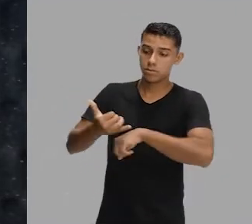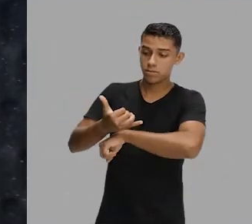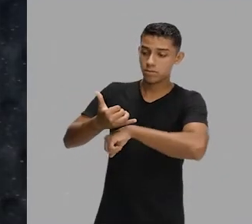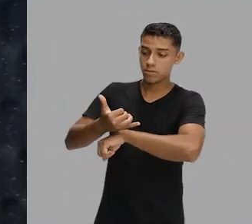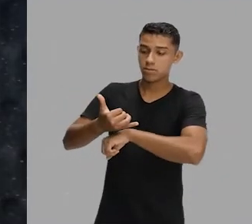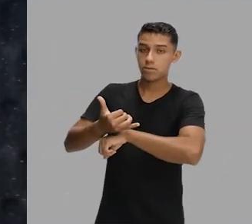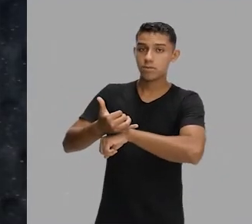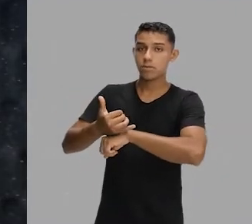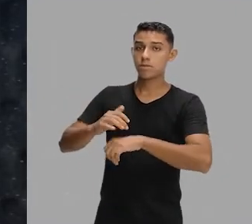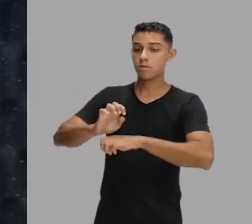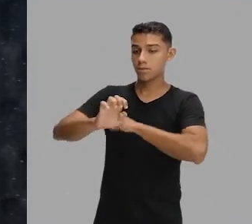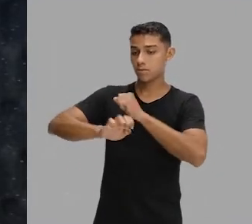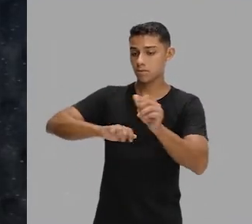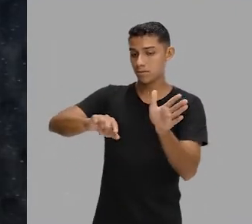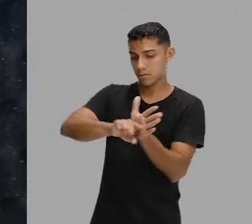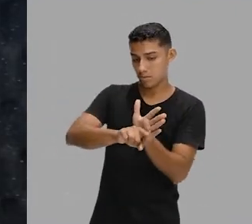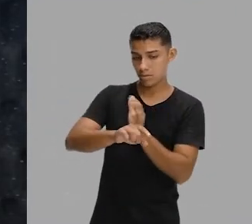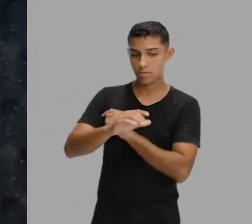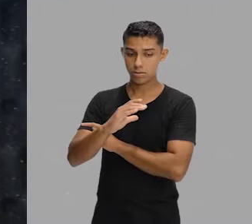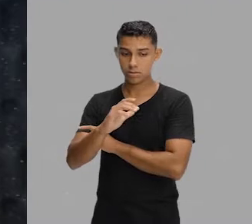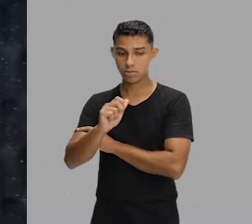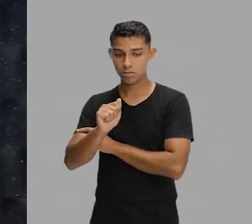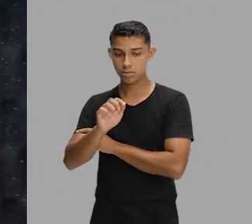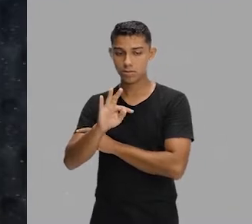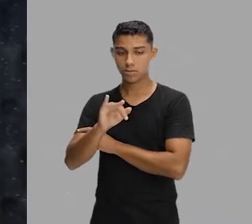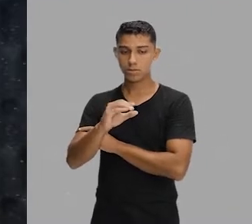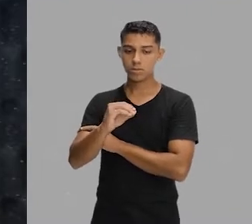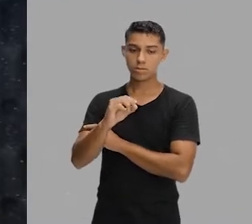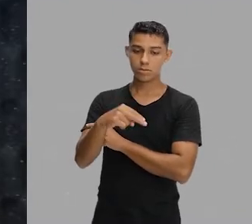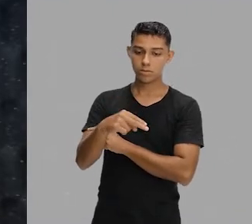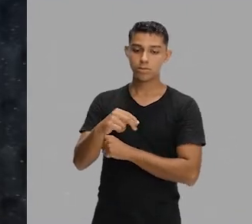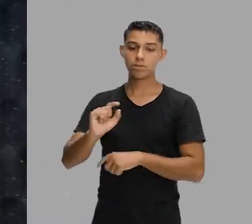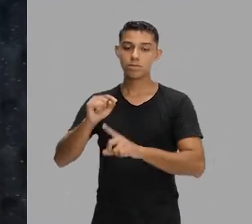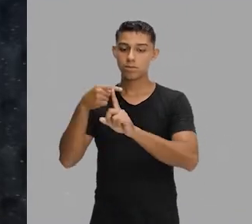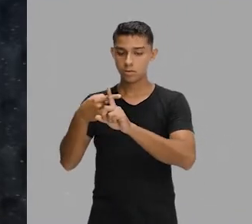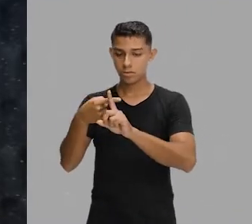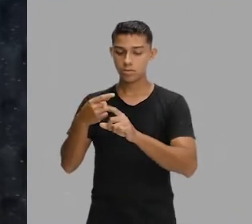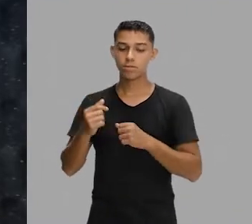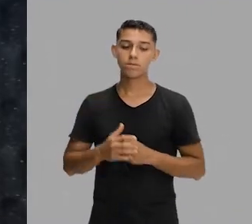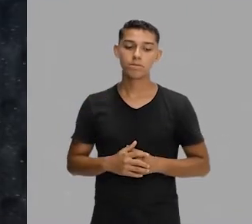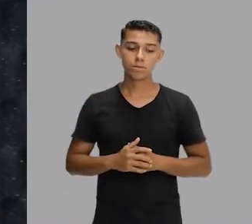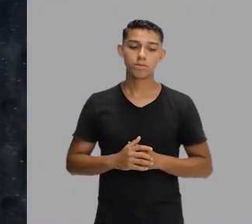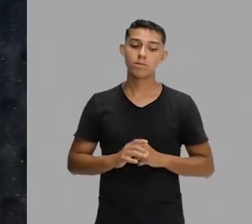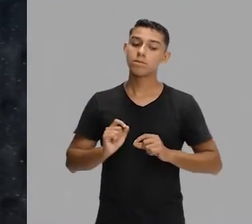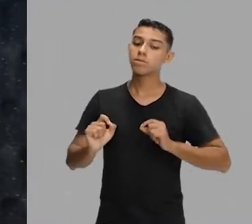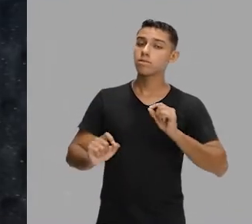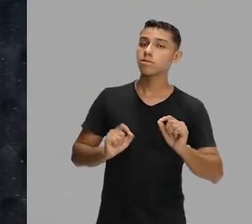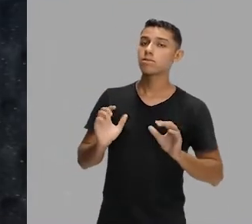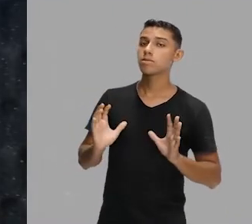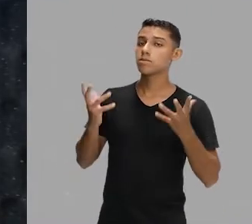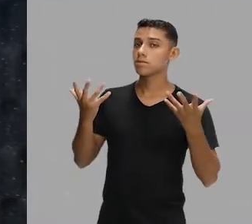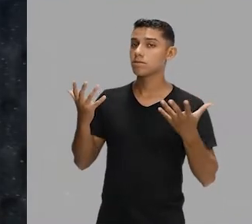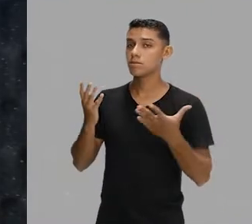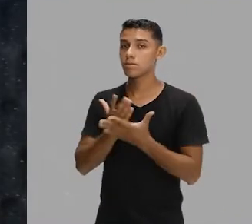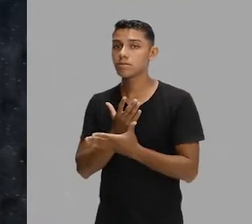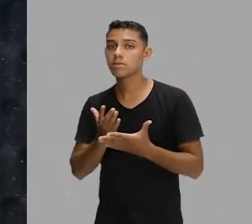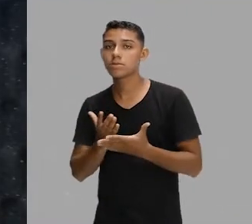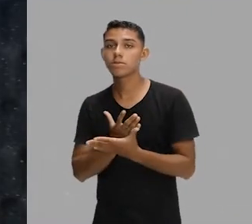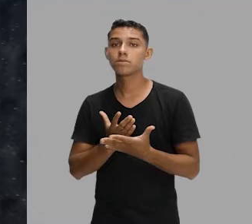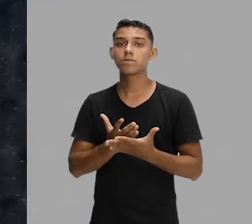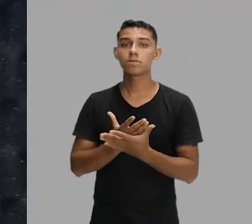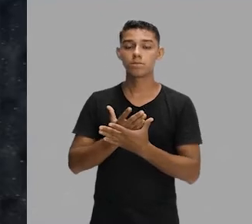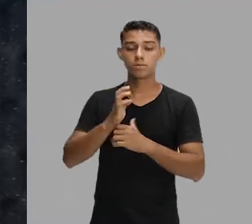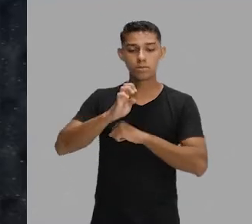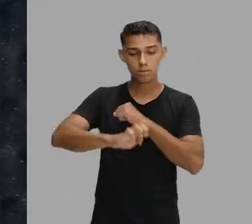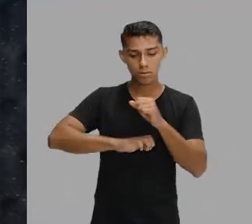perdeu elétrons vai se tornar um cátion positivo, show? Só que acontece, eu tenho um monte de elétrons ao redor.